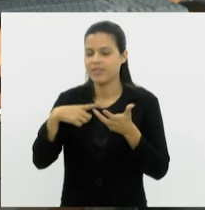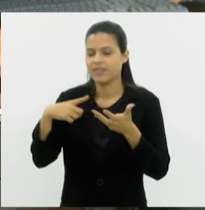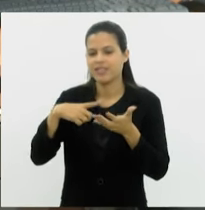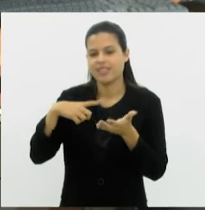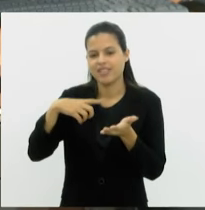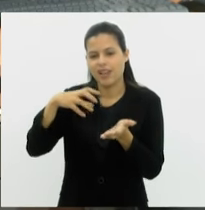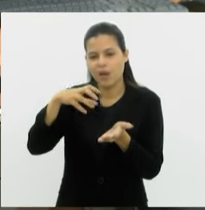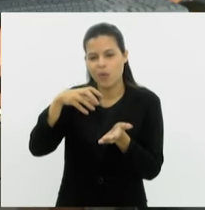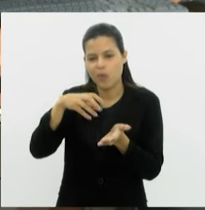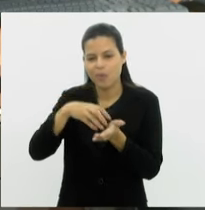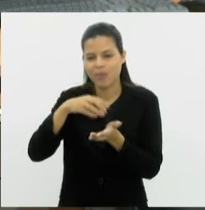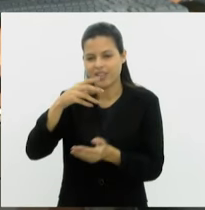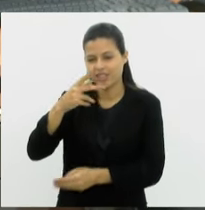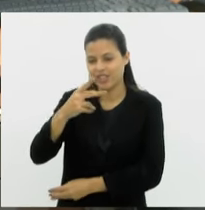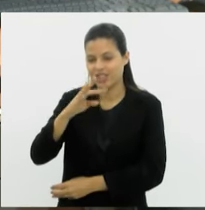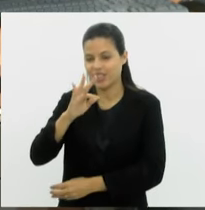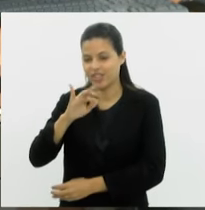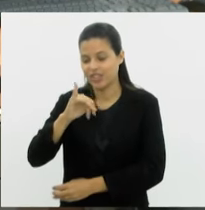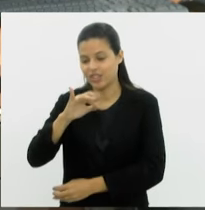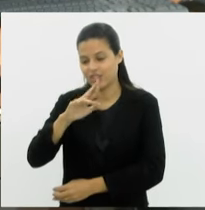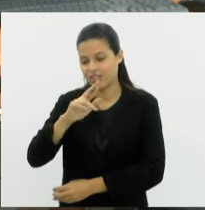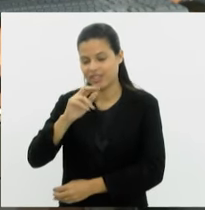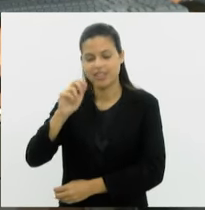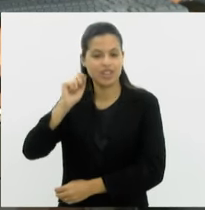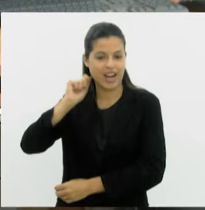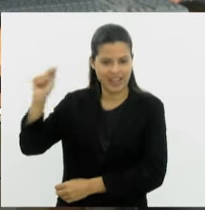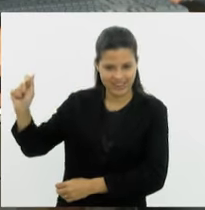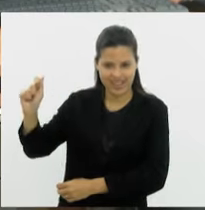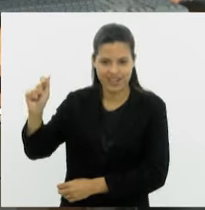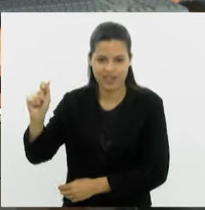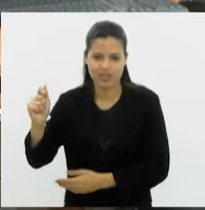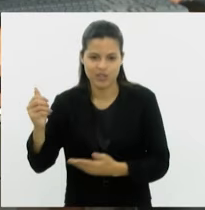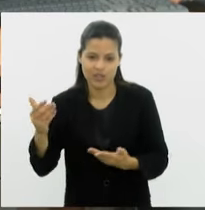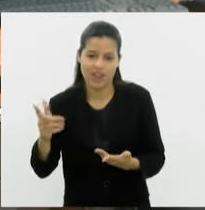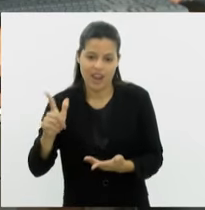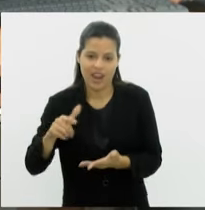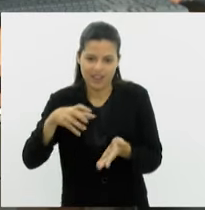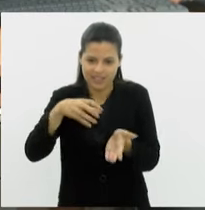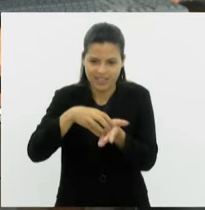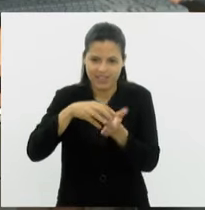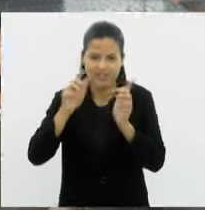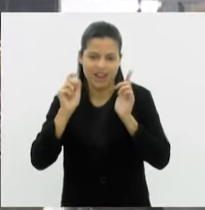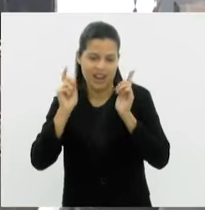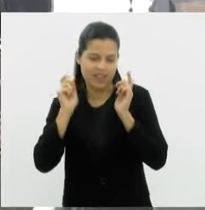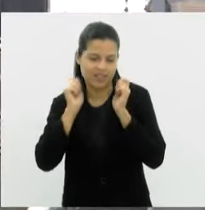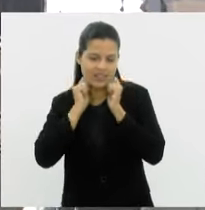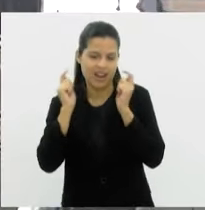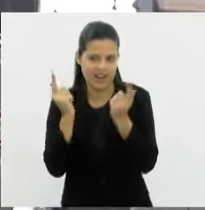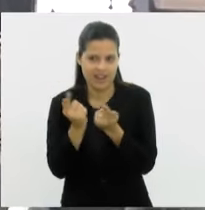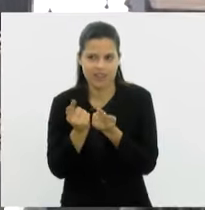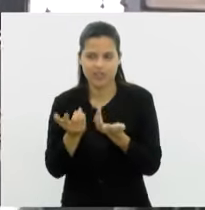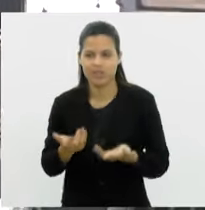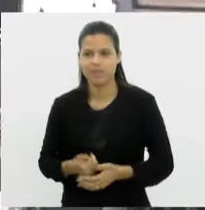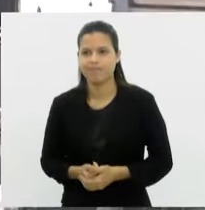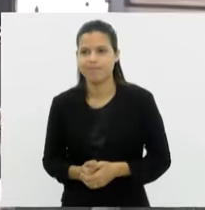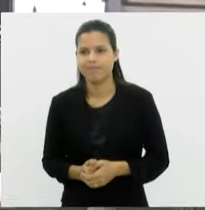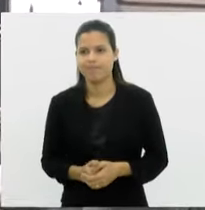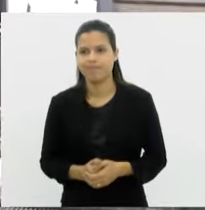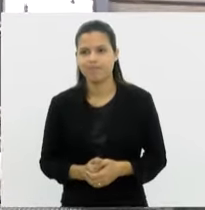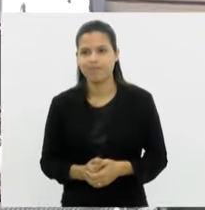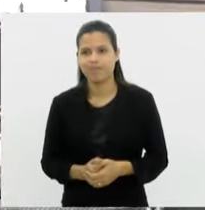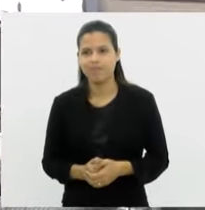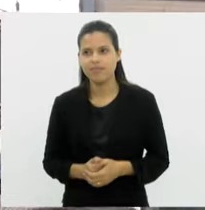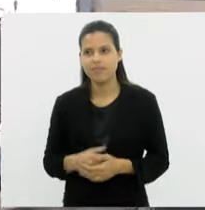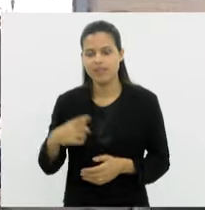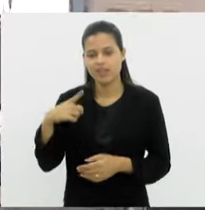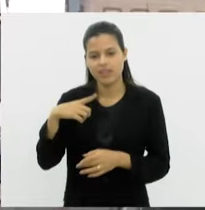Tiradentes, que hoje completa 98 anos, a sede histórica da Alerj. E olha só, no fundo, a Baía